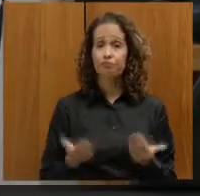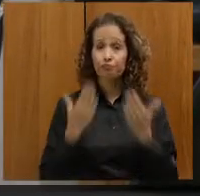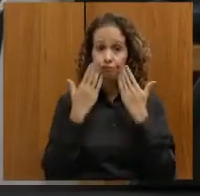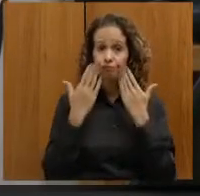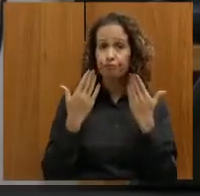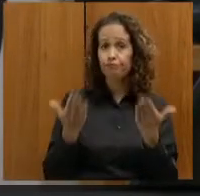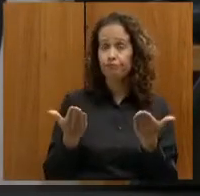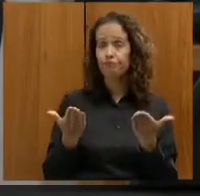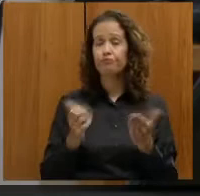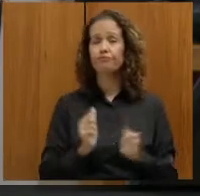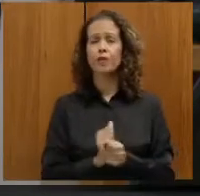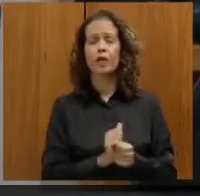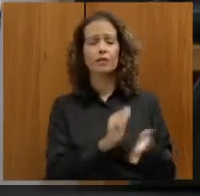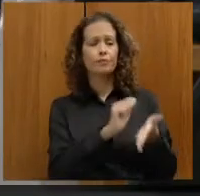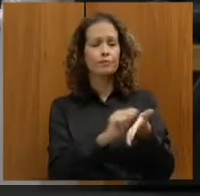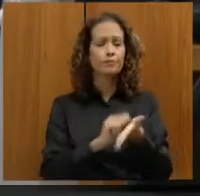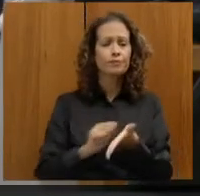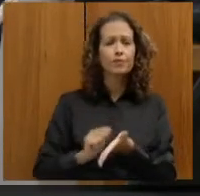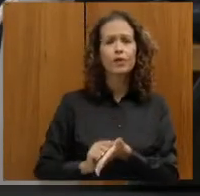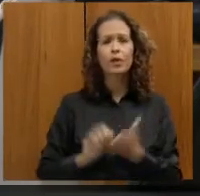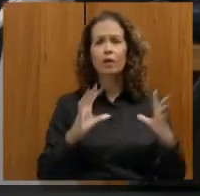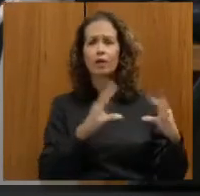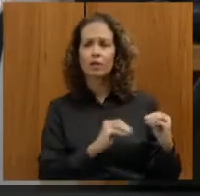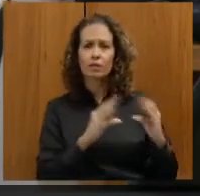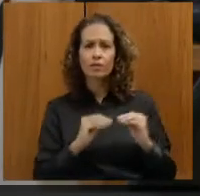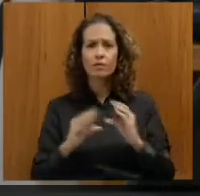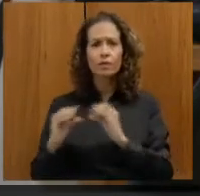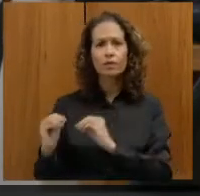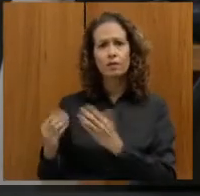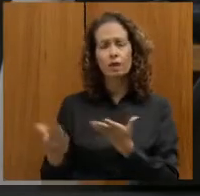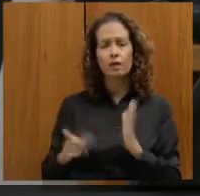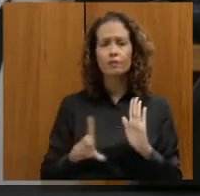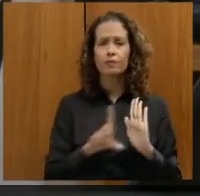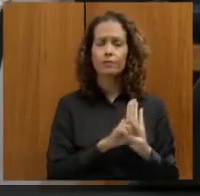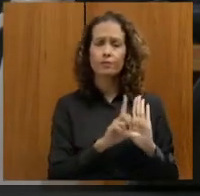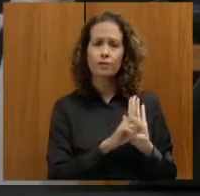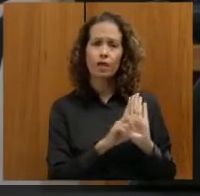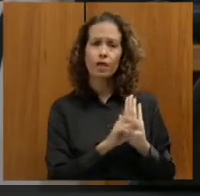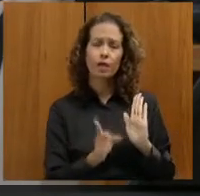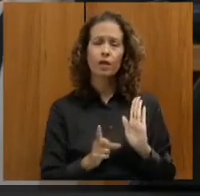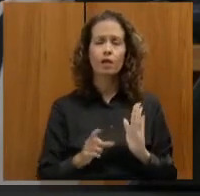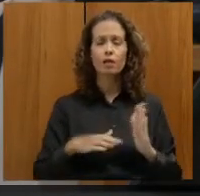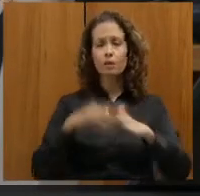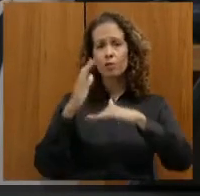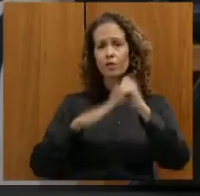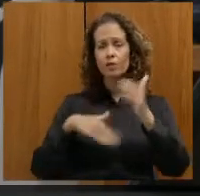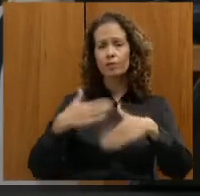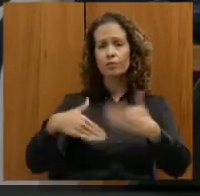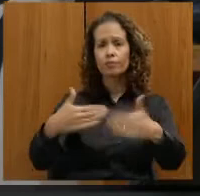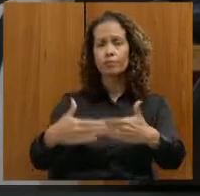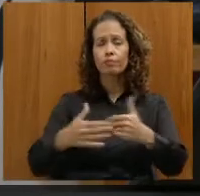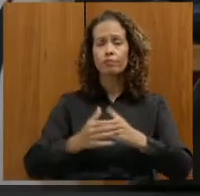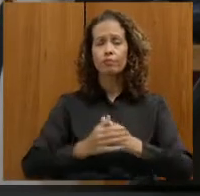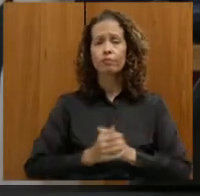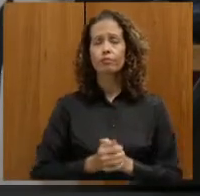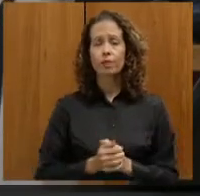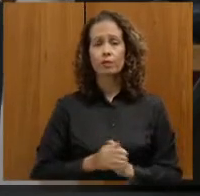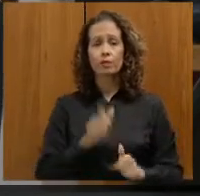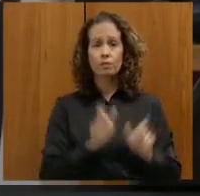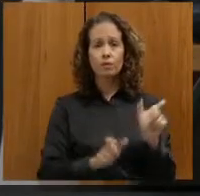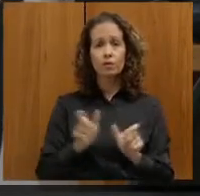que as revisões e as progressões previstas nas leis de carreira dos Servidores caibam